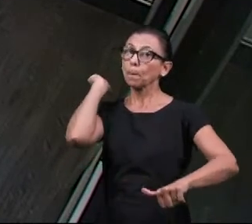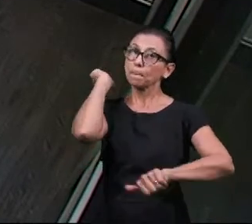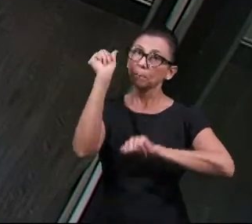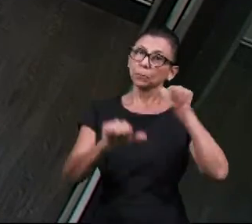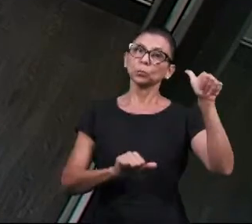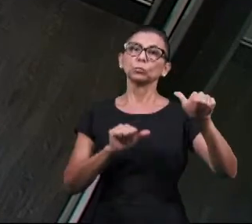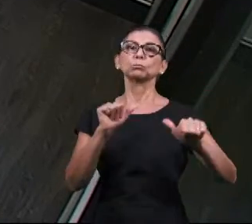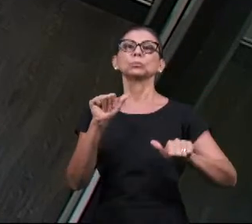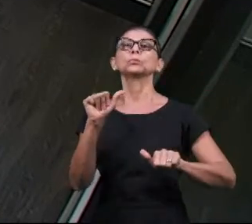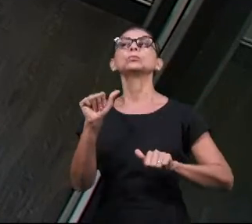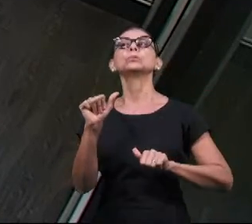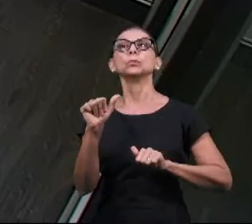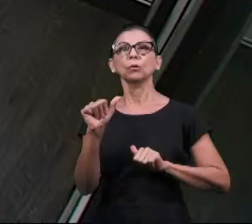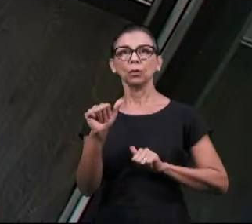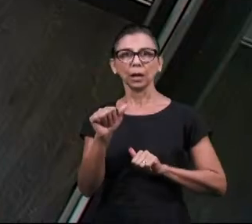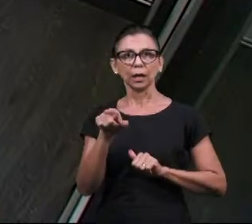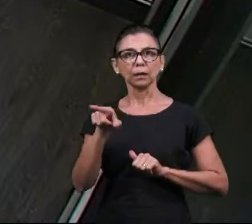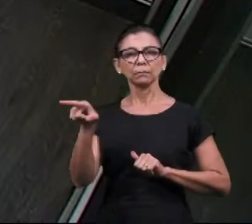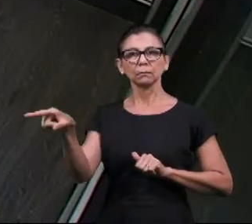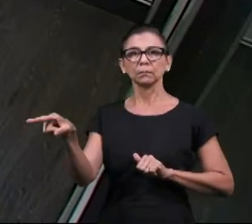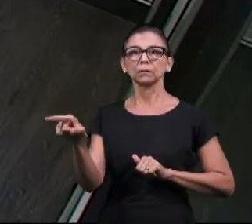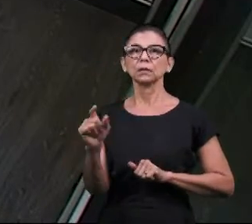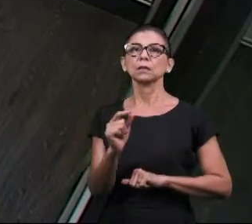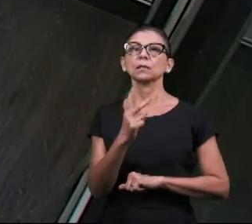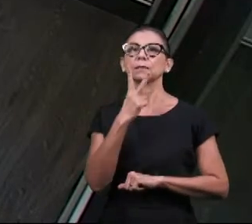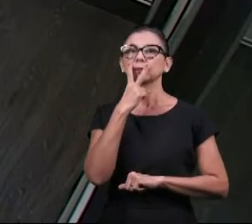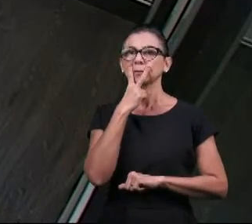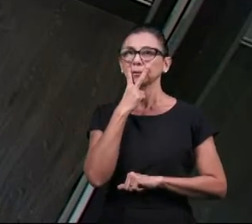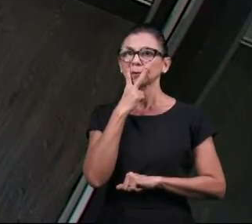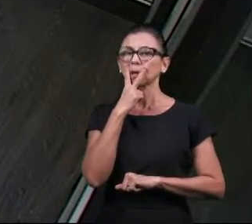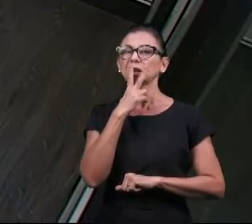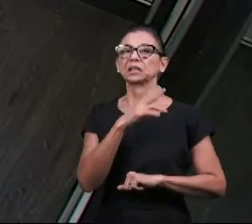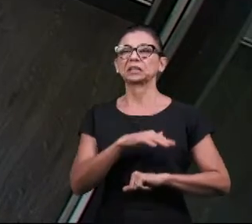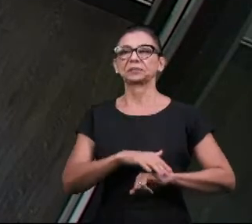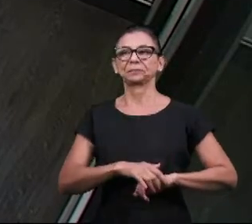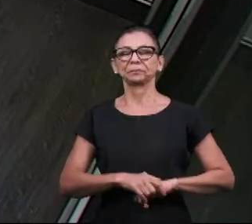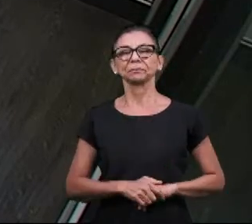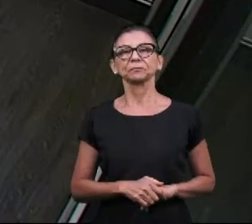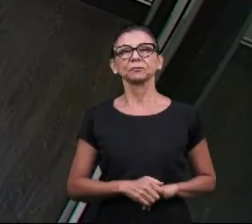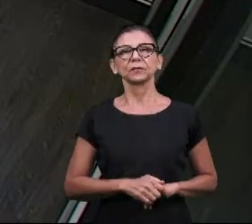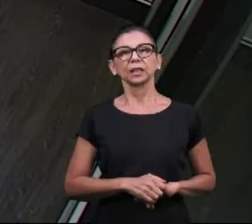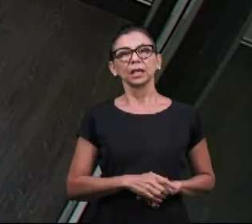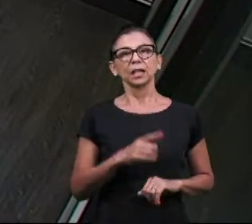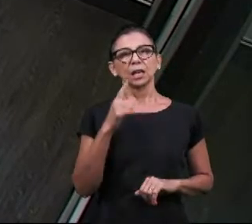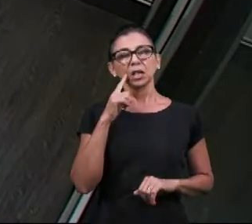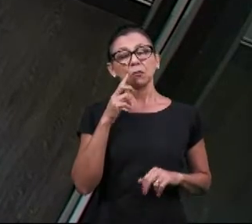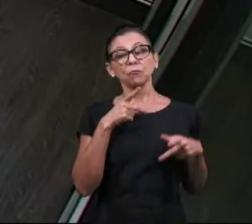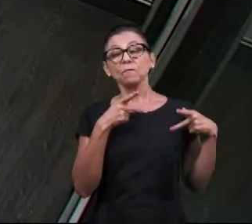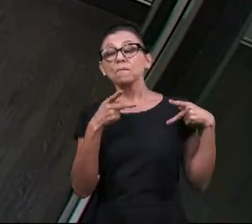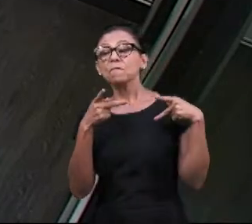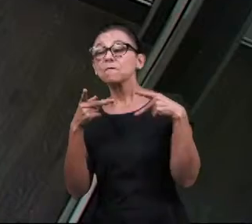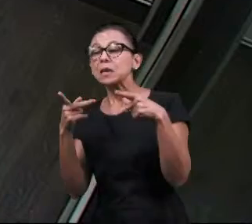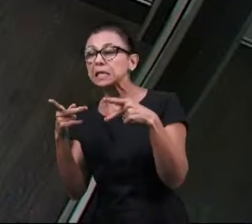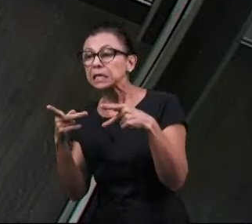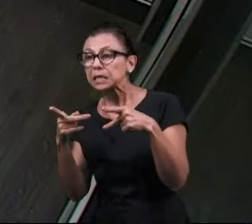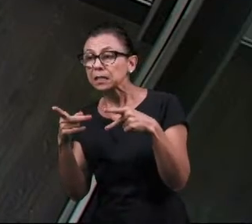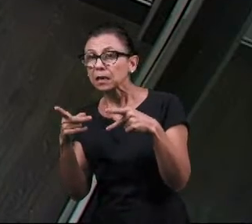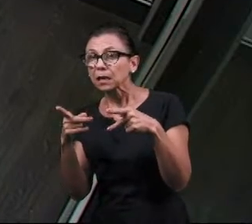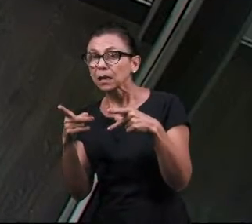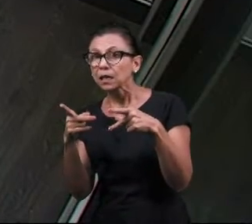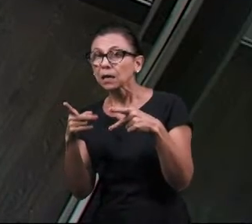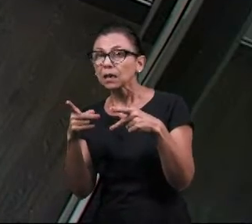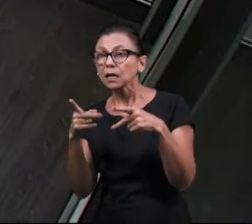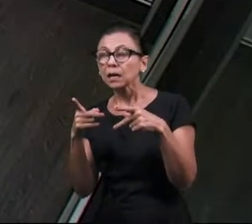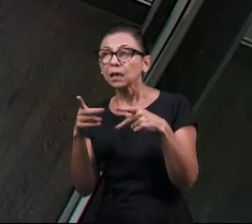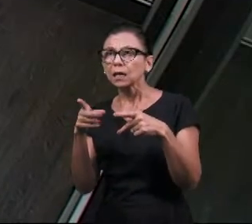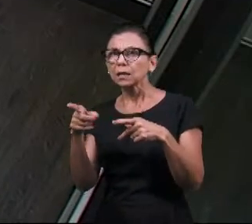uma visita à igreja e Deus falou no meu coração numa palavra profética que eu nunca tinha ouvido. E a